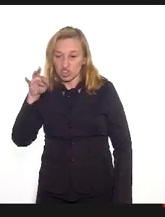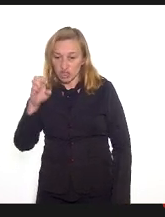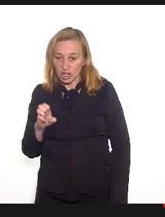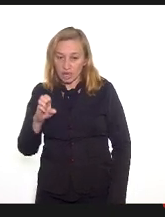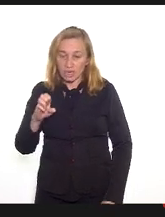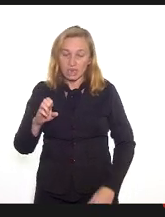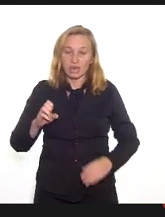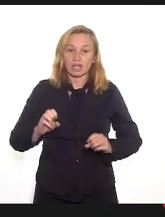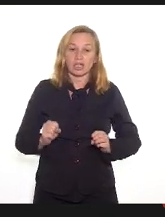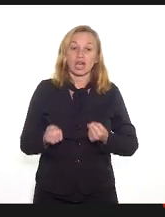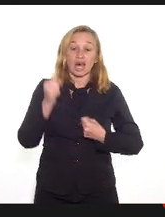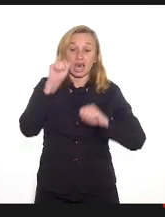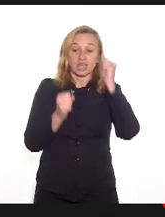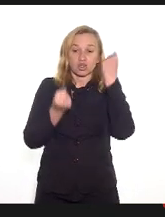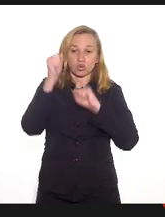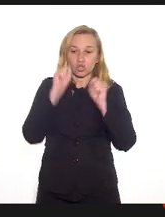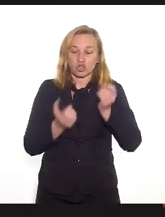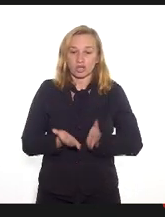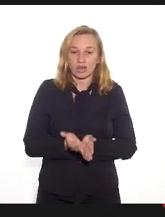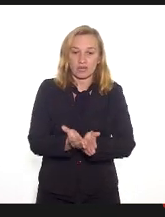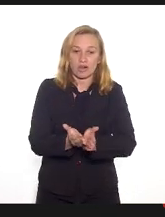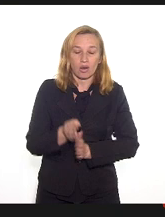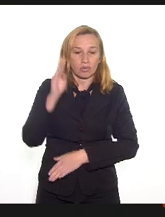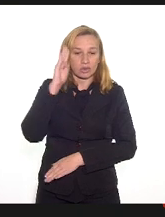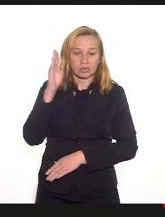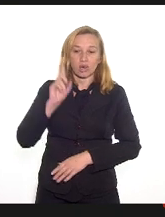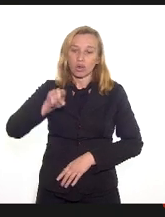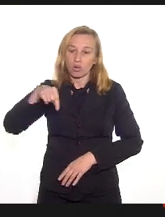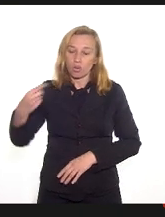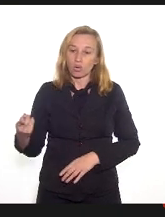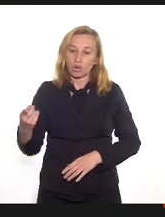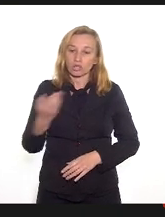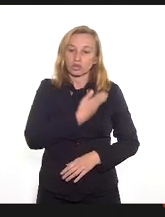das privilegiadas. Tivemos depois, nos